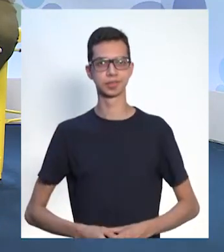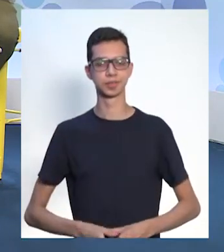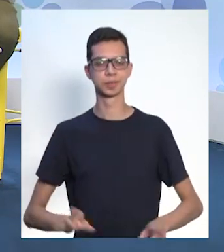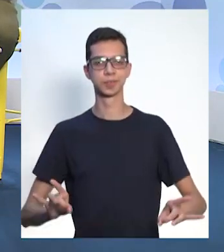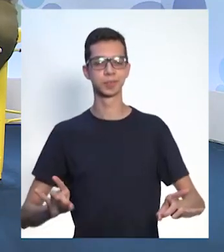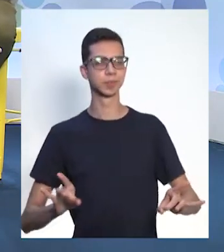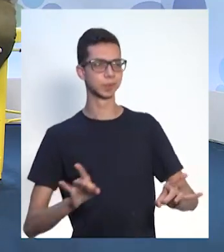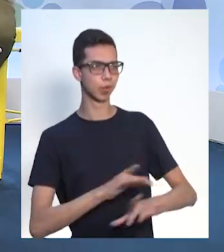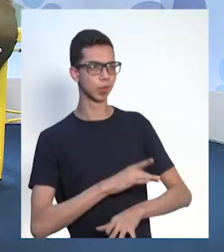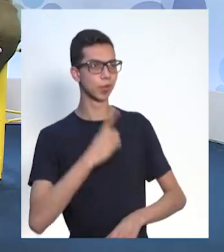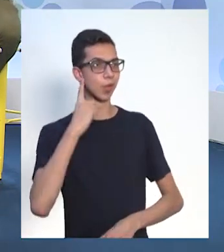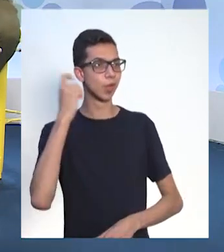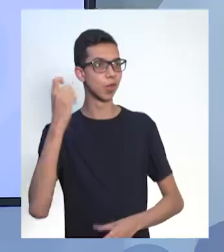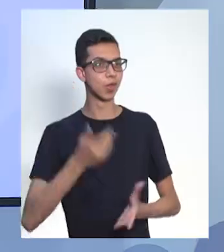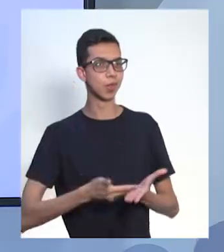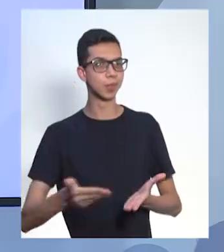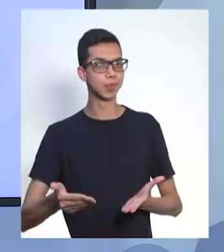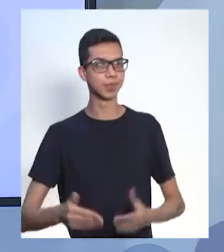Pronto. Vai começar a aula, hein?